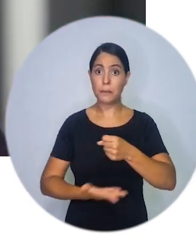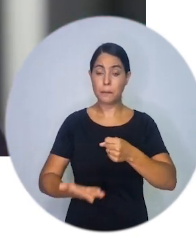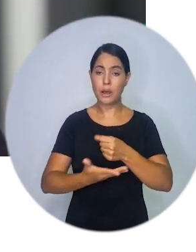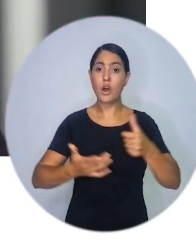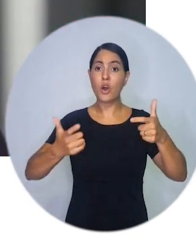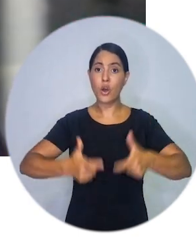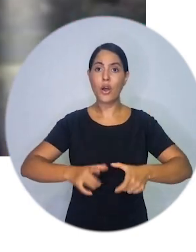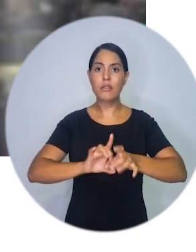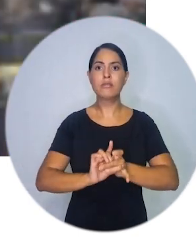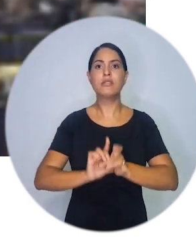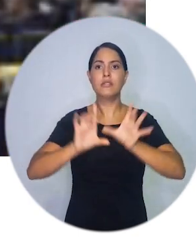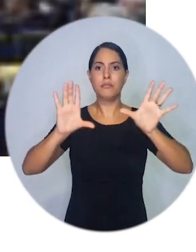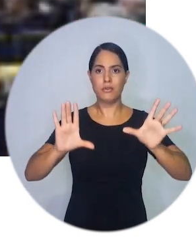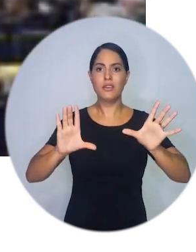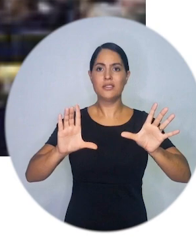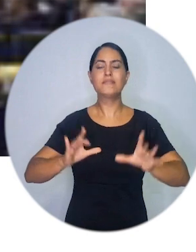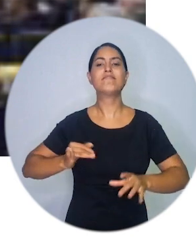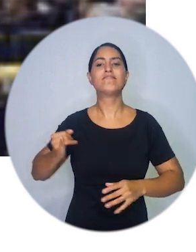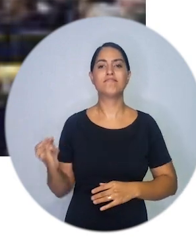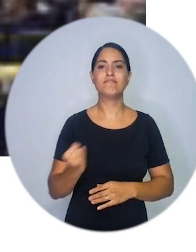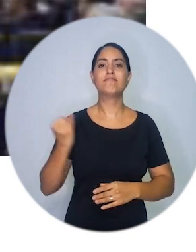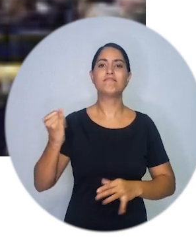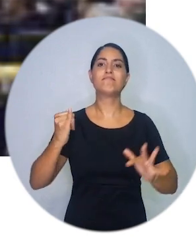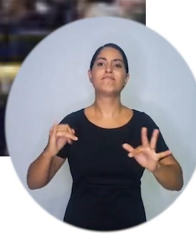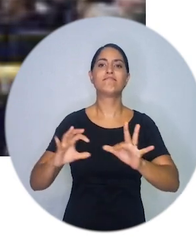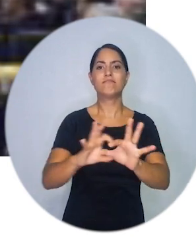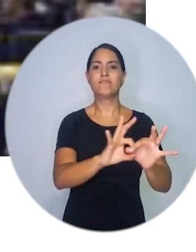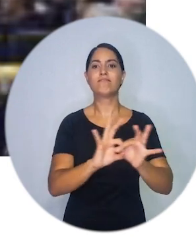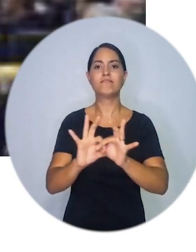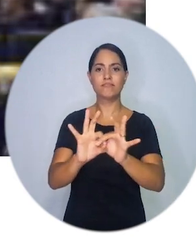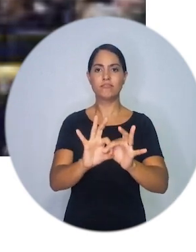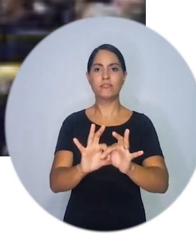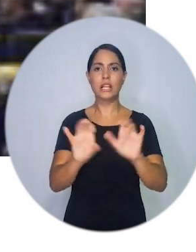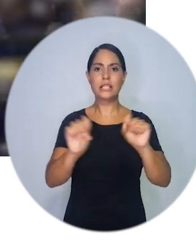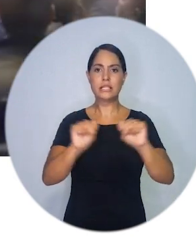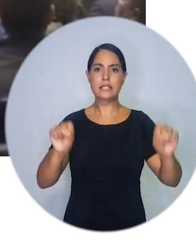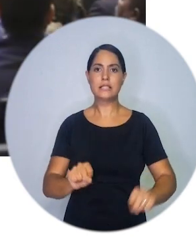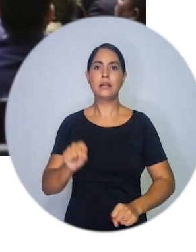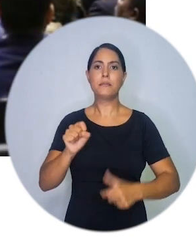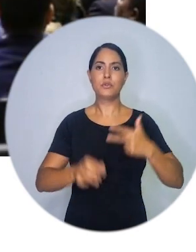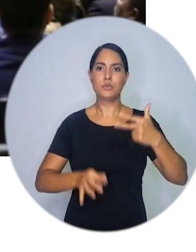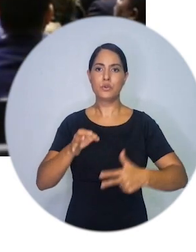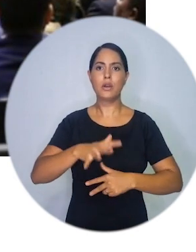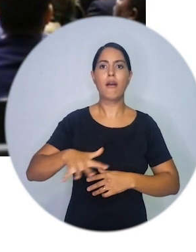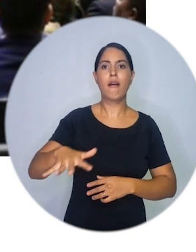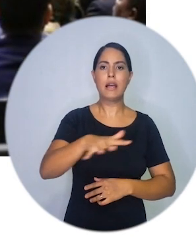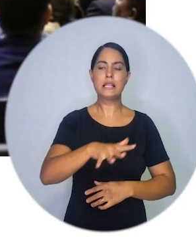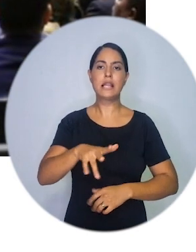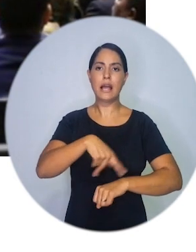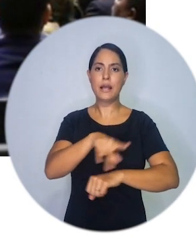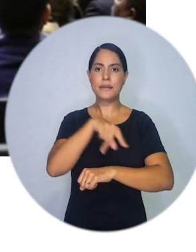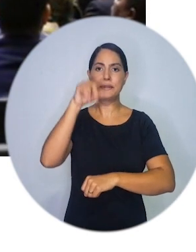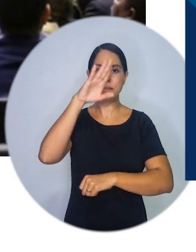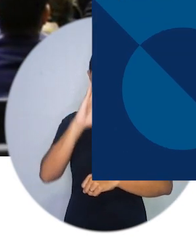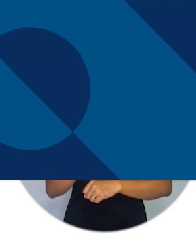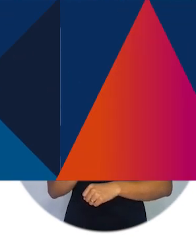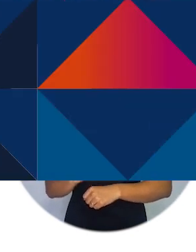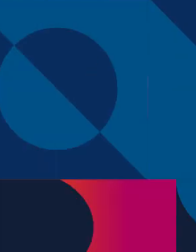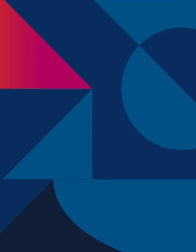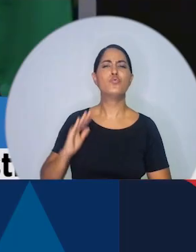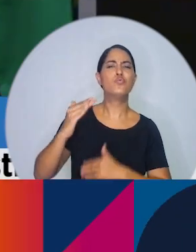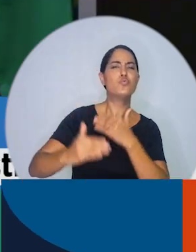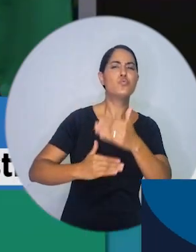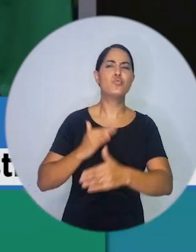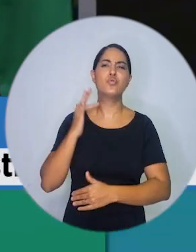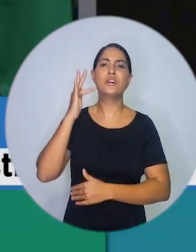democrático, encontra na unidade interinstitucional e no sistema de justiça brasileiro seu horizonte mais